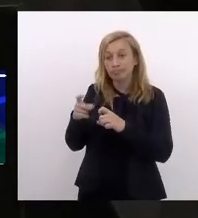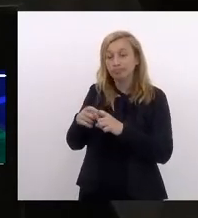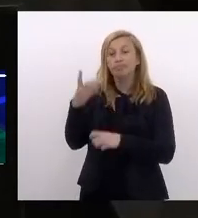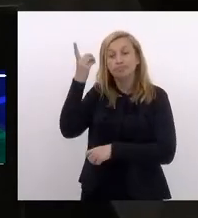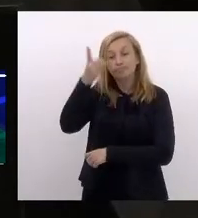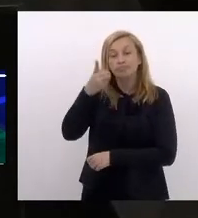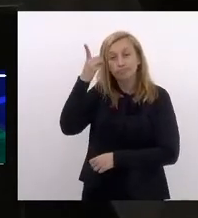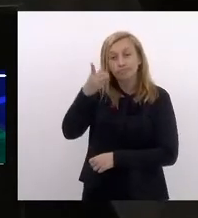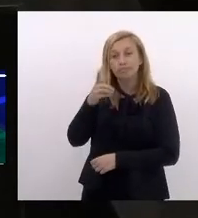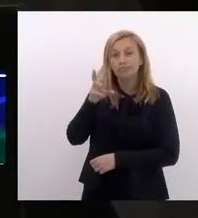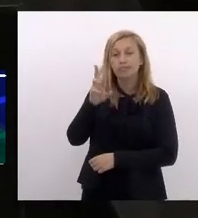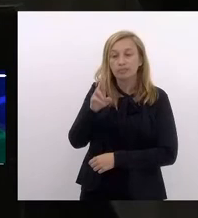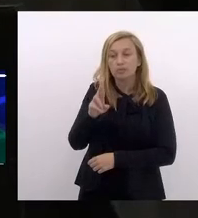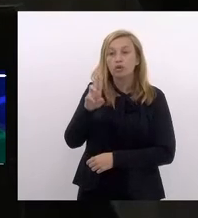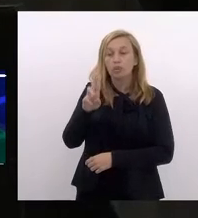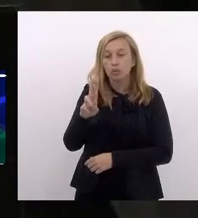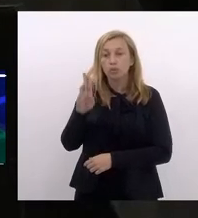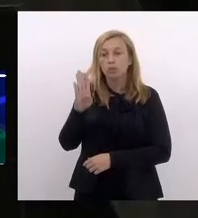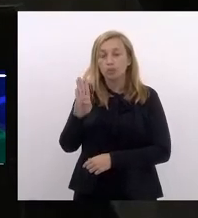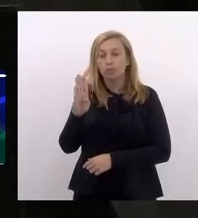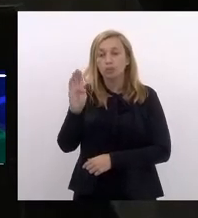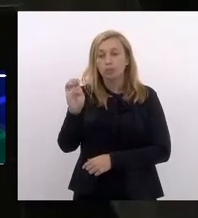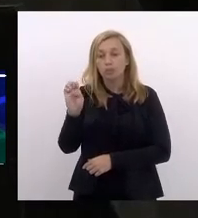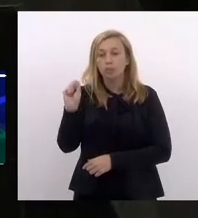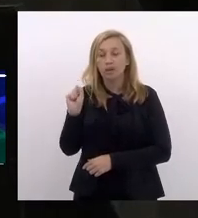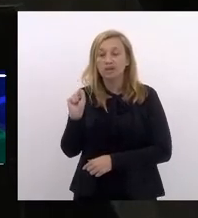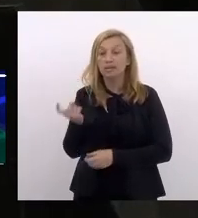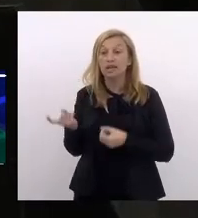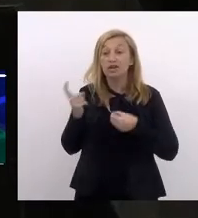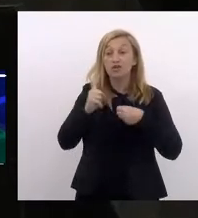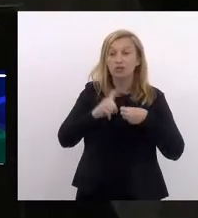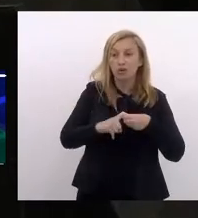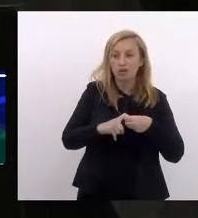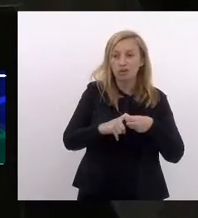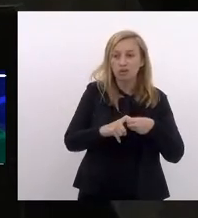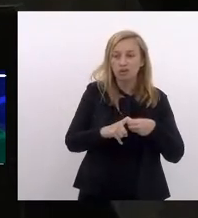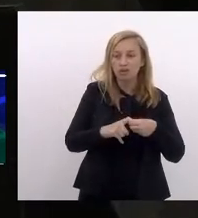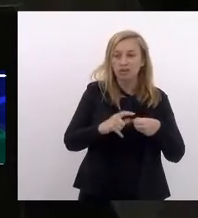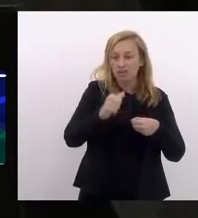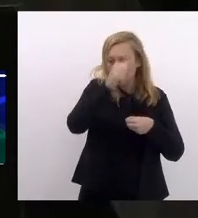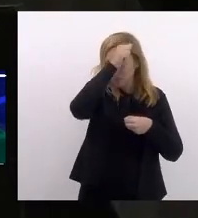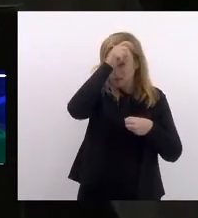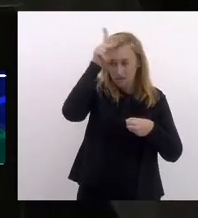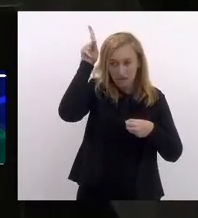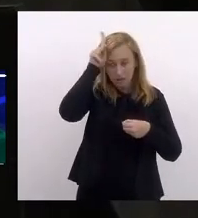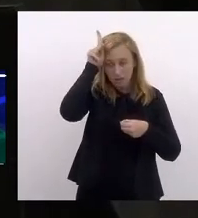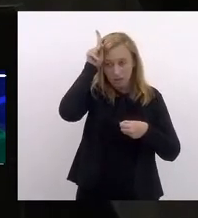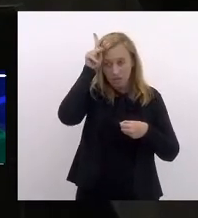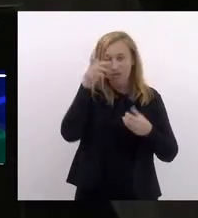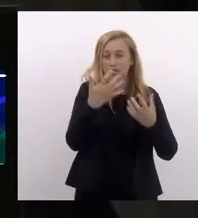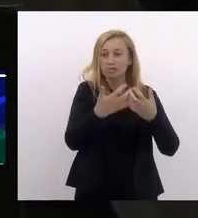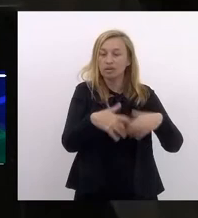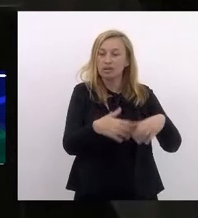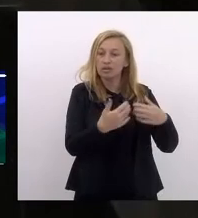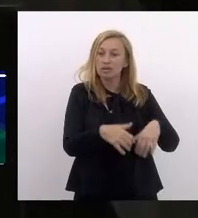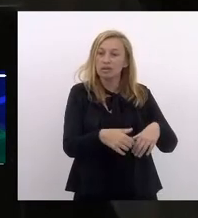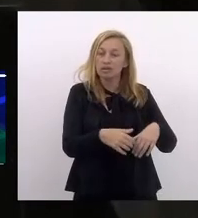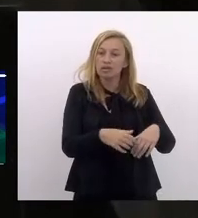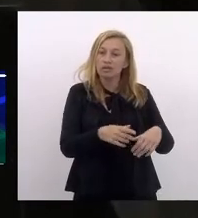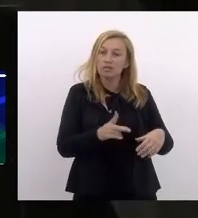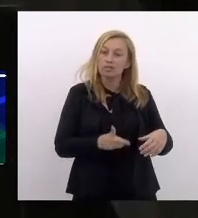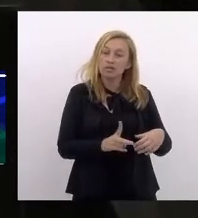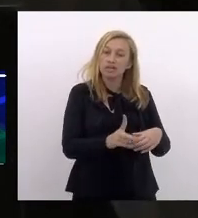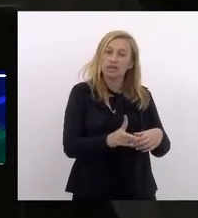deputado Rubens Bontempo para que ele retorne do local que deveria estar há um